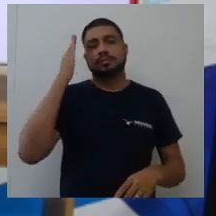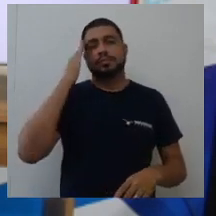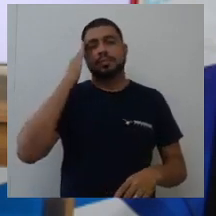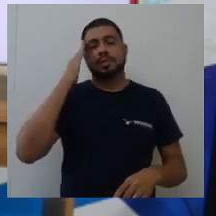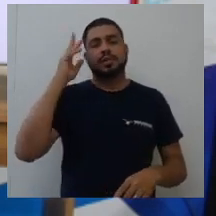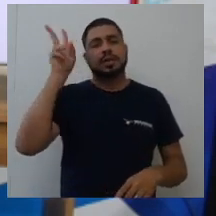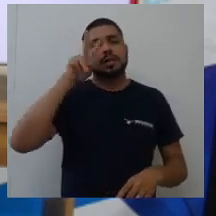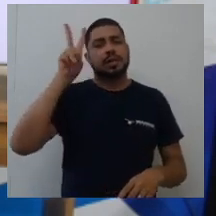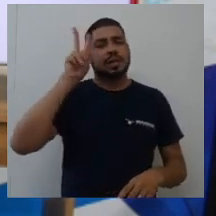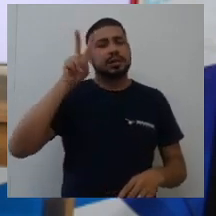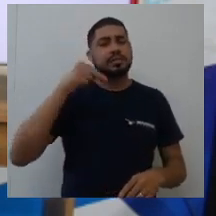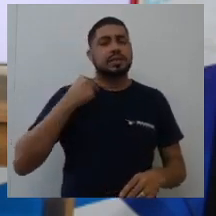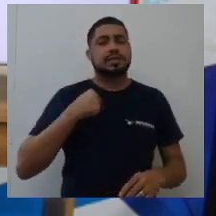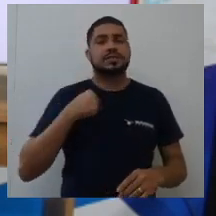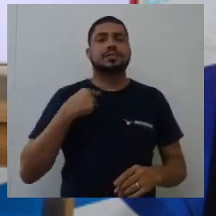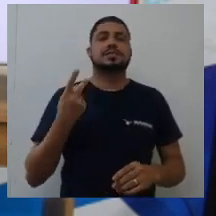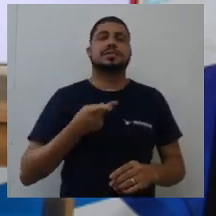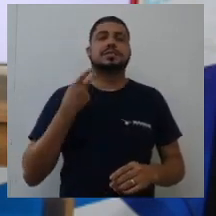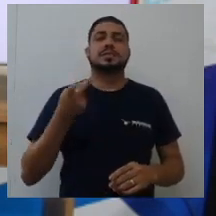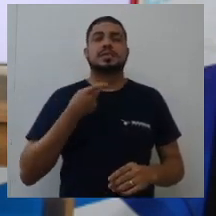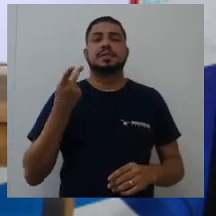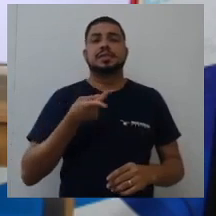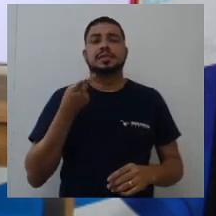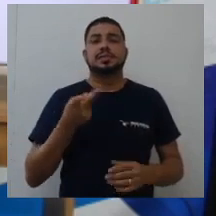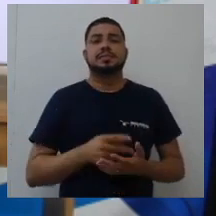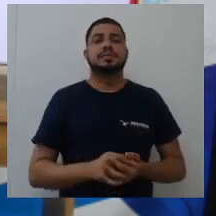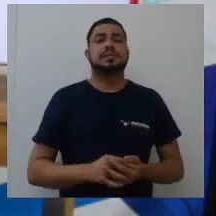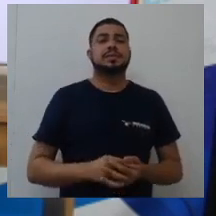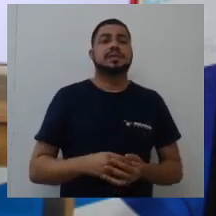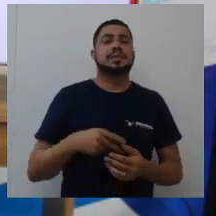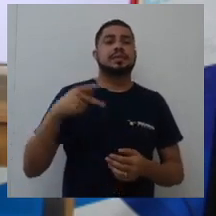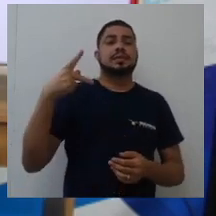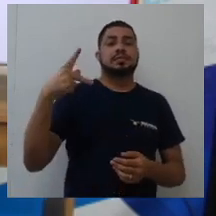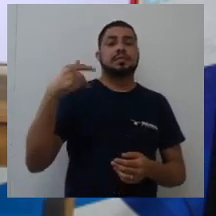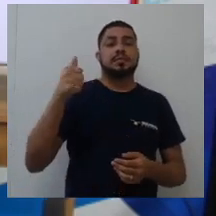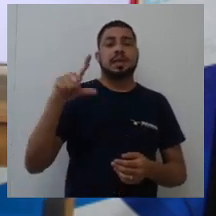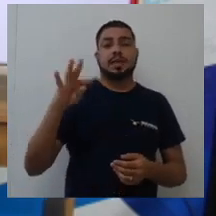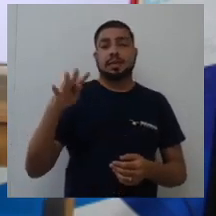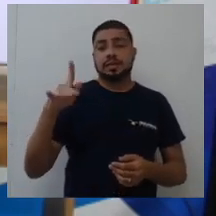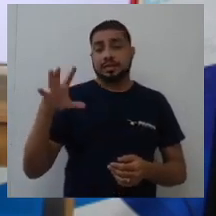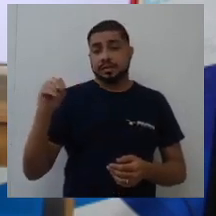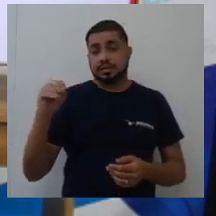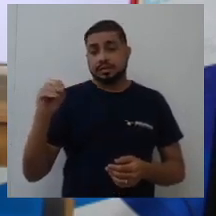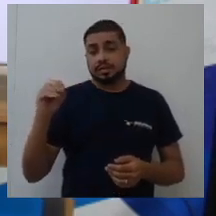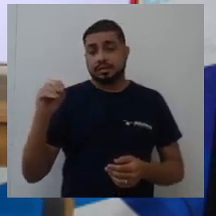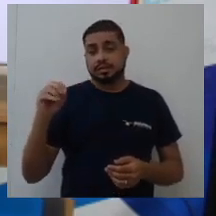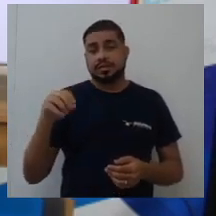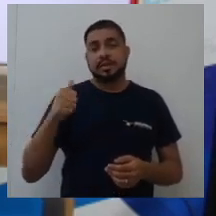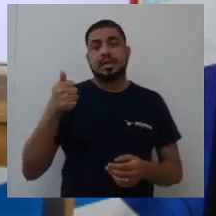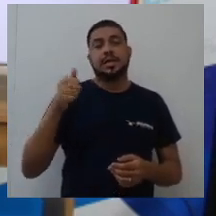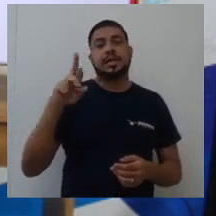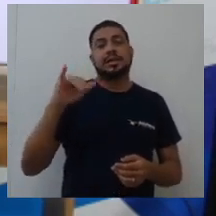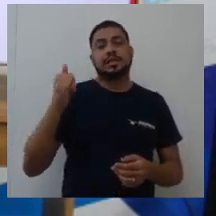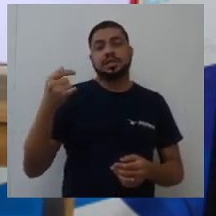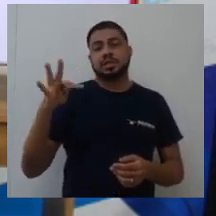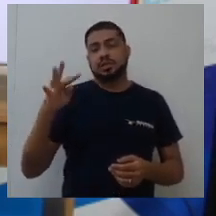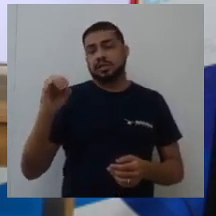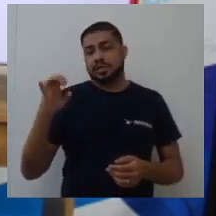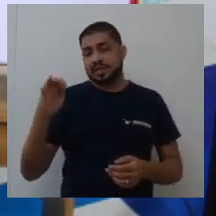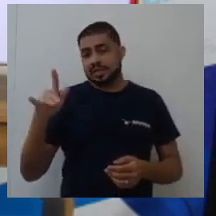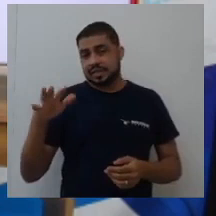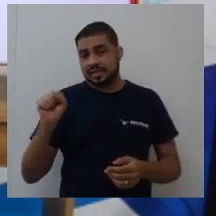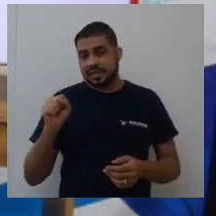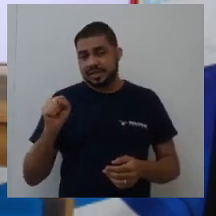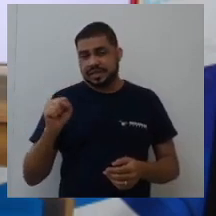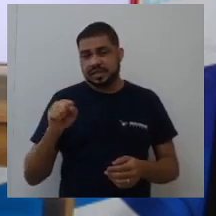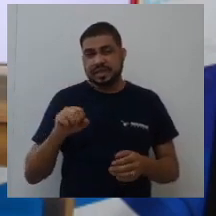Lembra que eu falei sobre Platão e Aristóteles? Sacou? Lembra lá no início? Escola